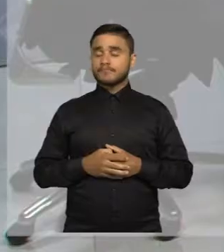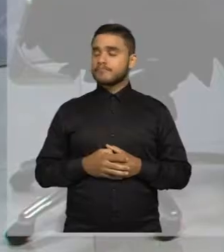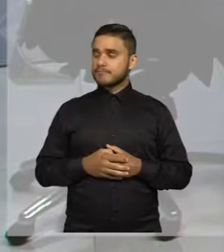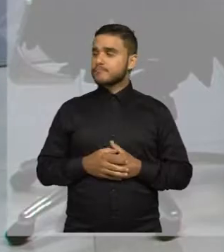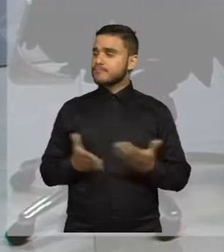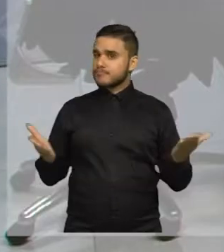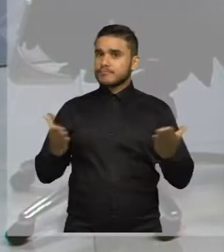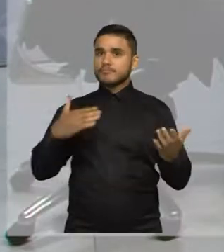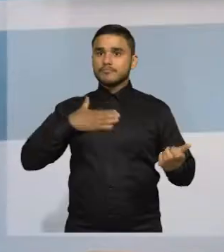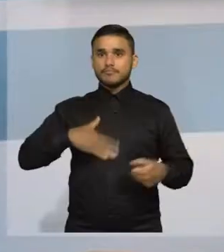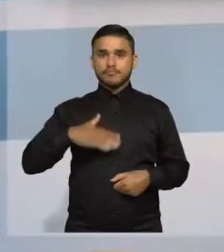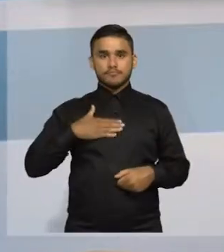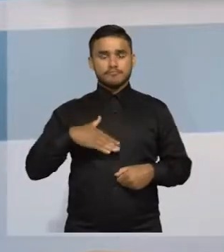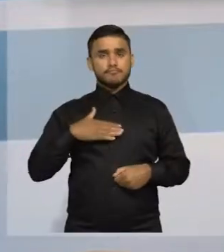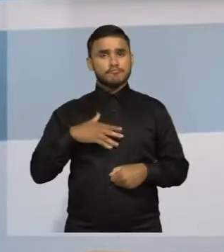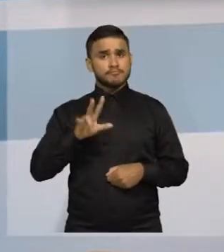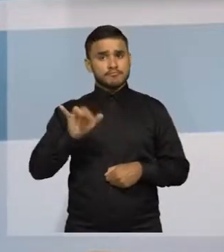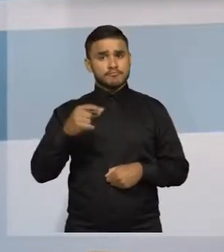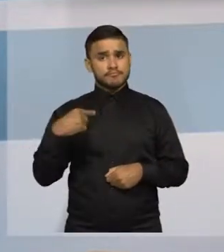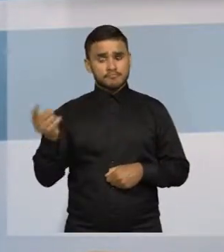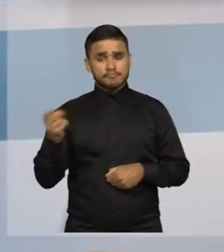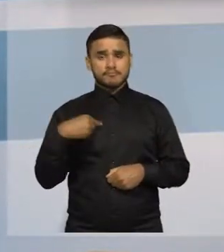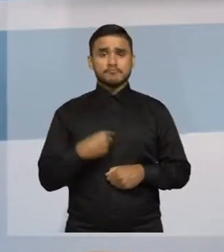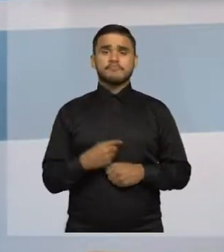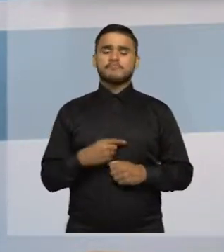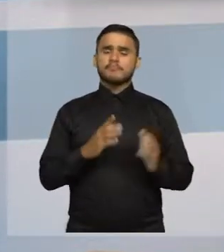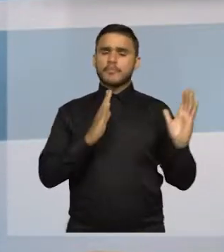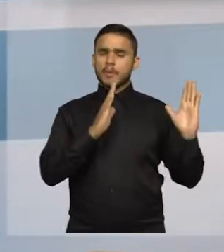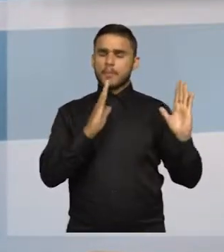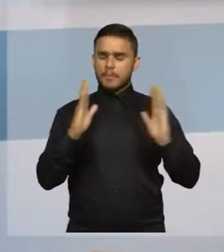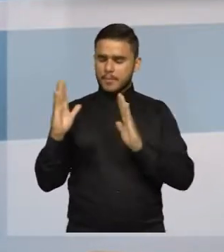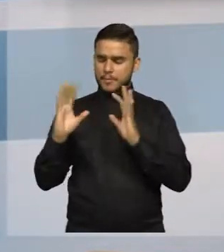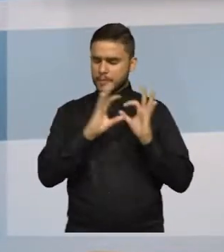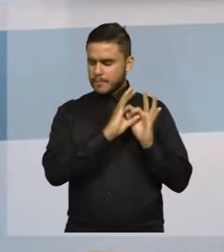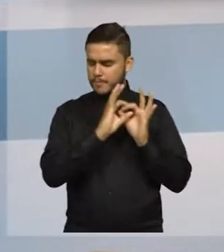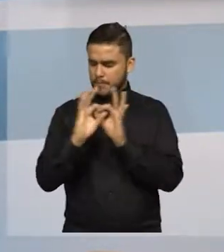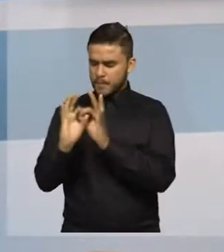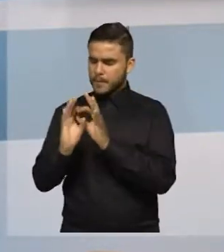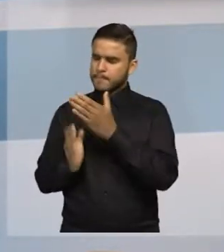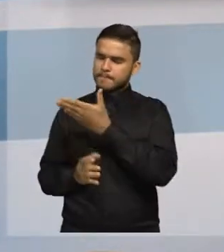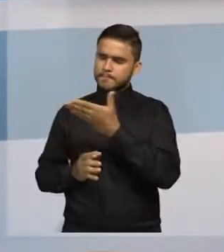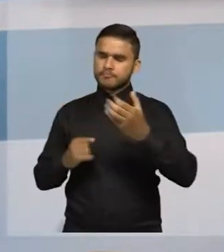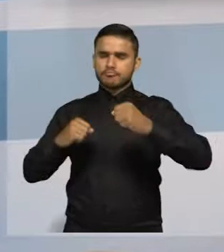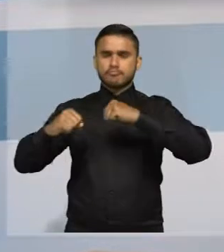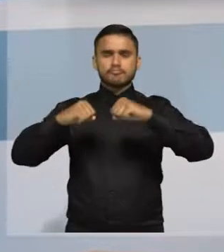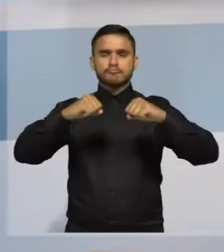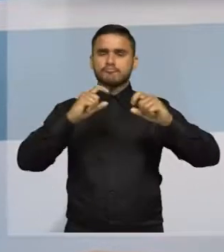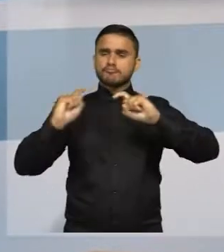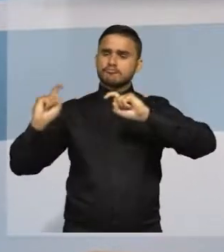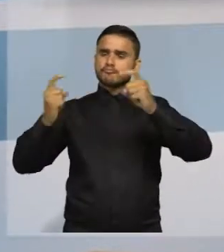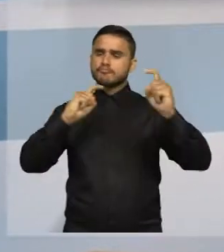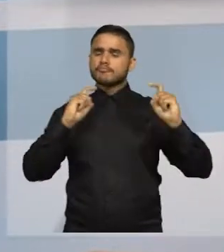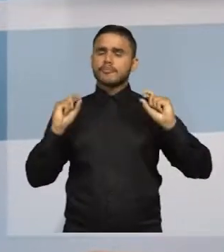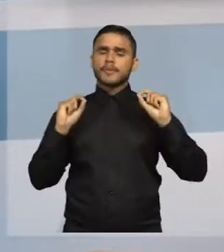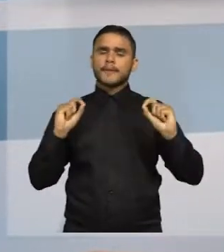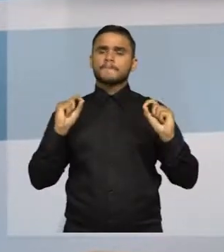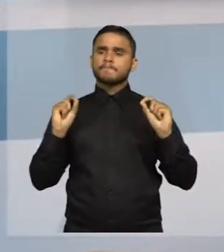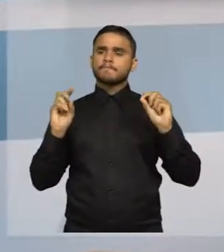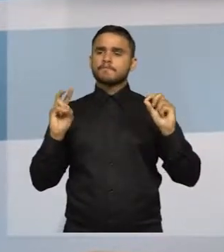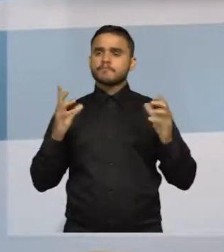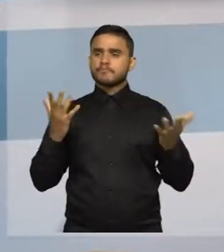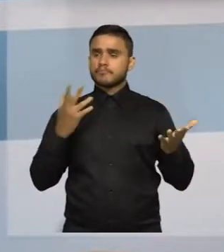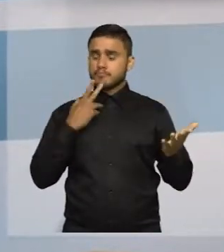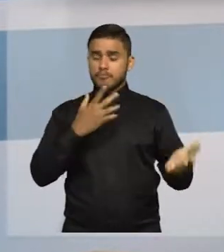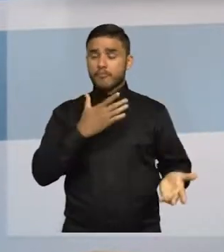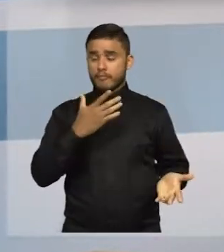Bom, a gente vai fazer mais um intervalo. E quando voltarmos, vamos sequenciar no último bloco, discutindo agora